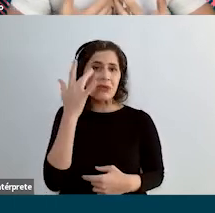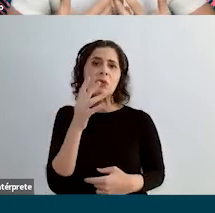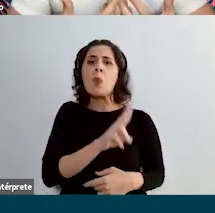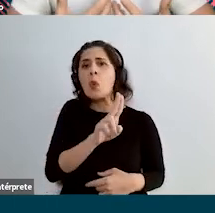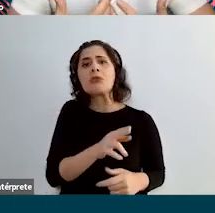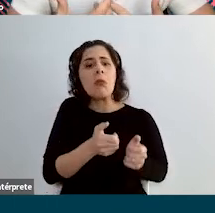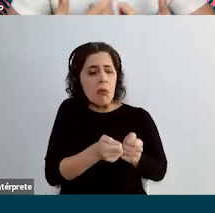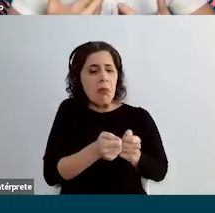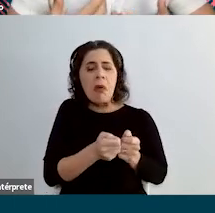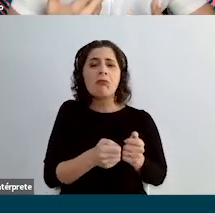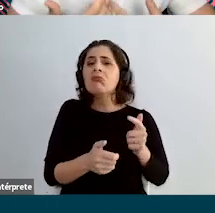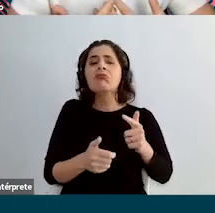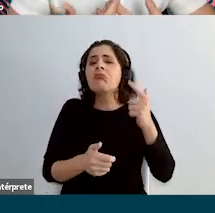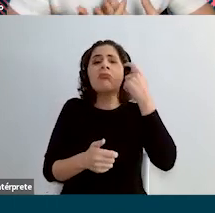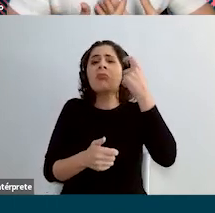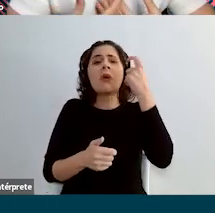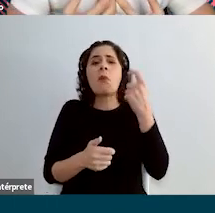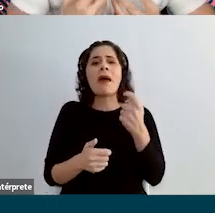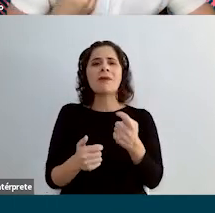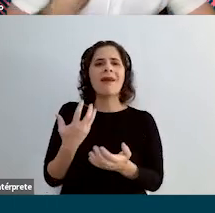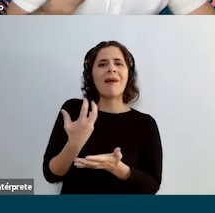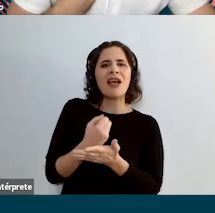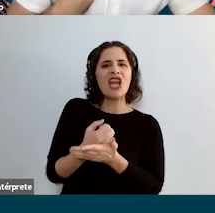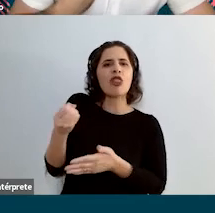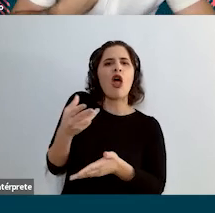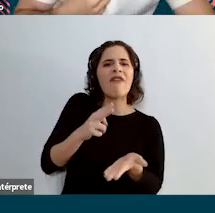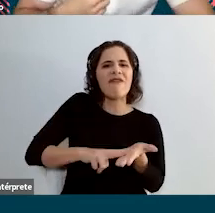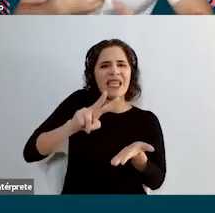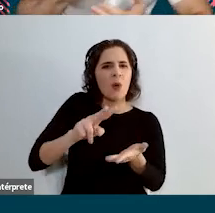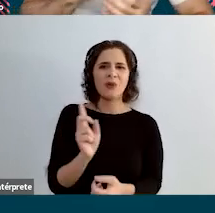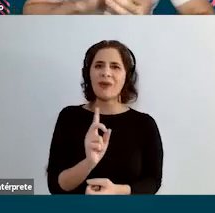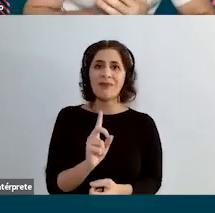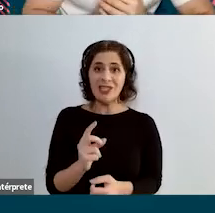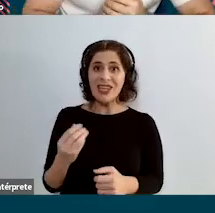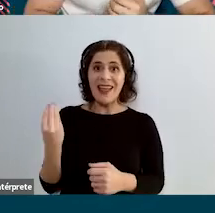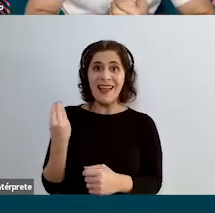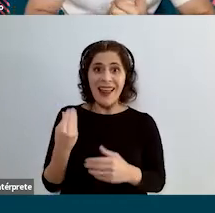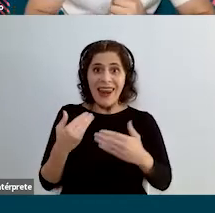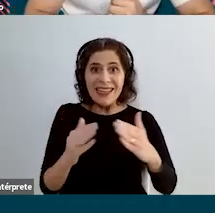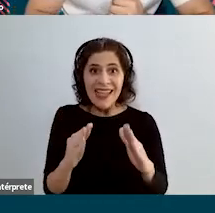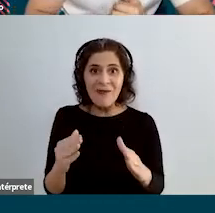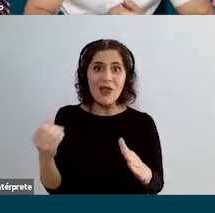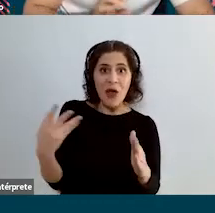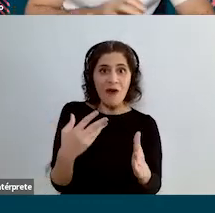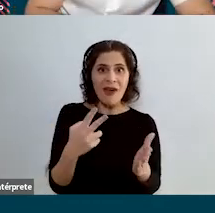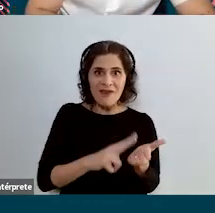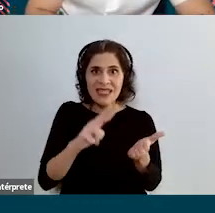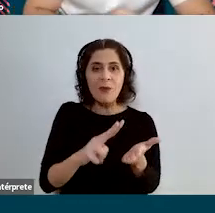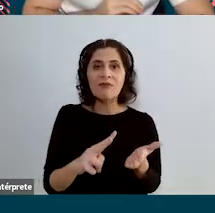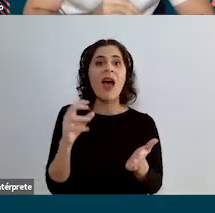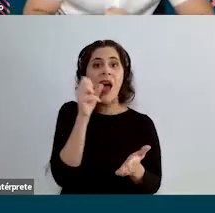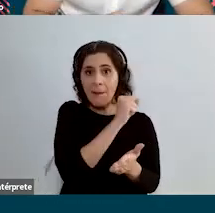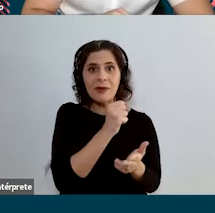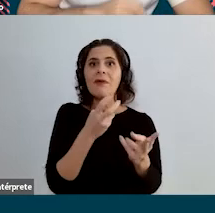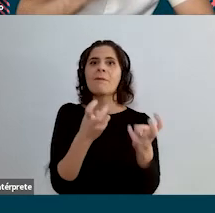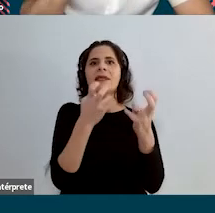assim, eles não se importavam tanto em fazer os updates, e era muito interessante que a gente lançava uma atualização